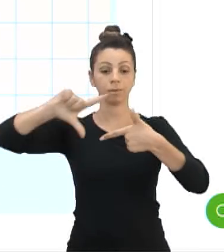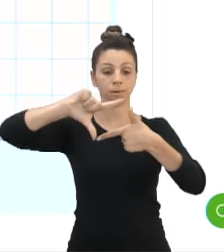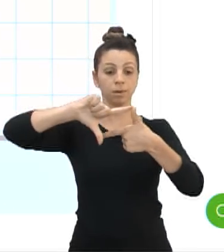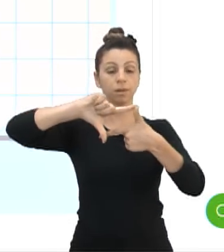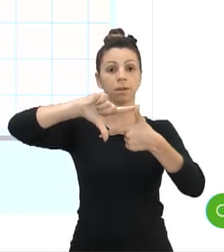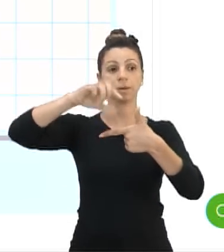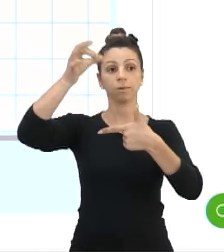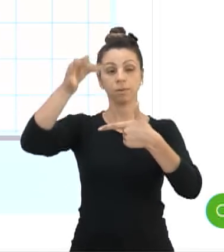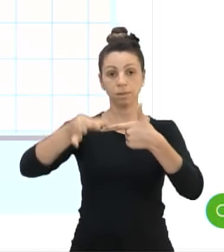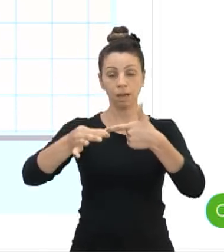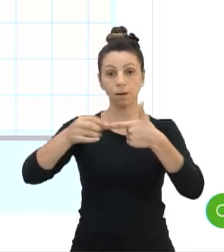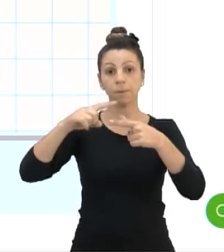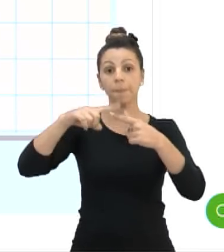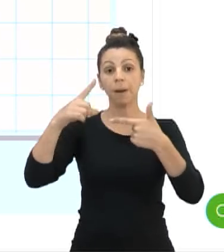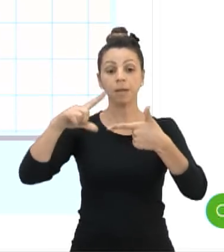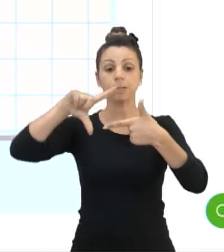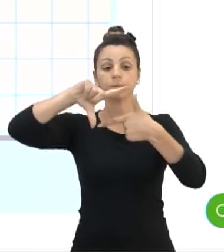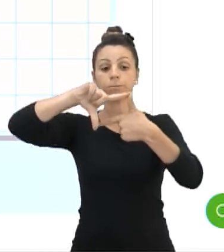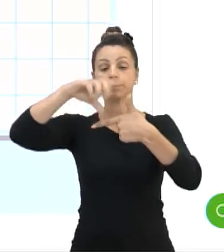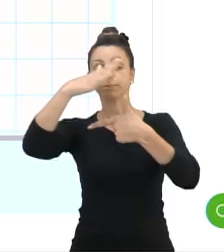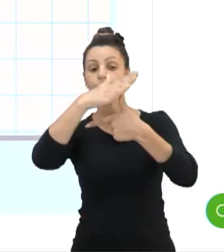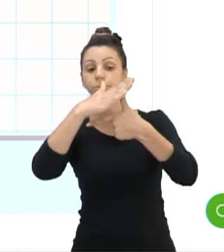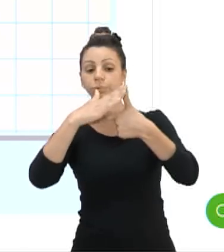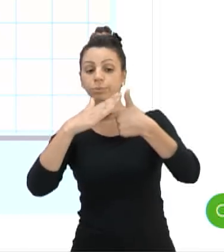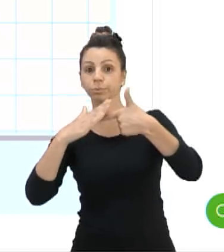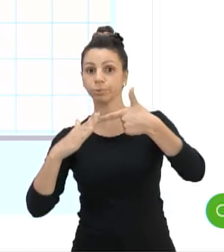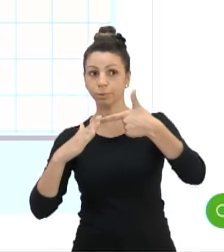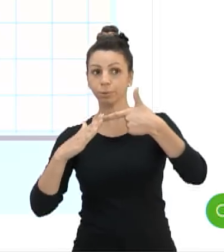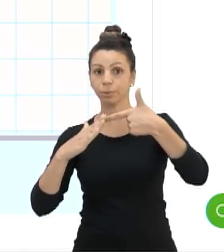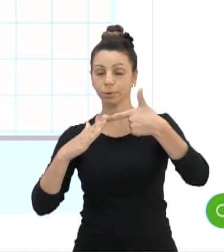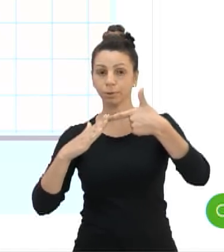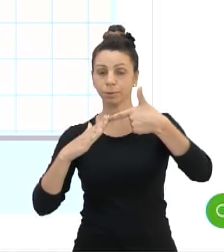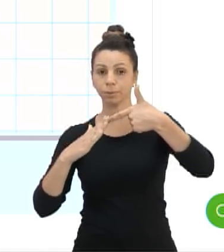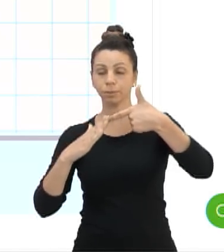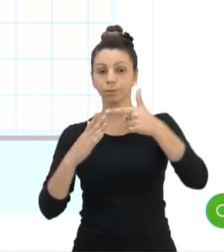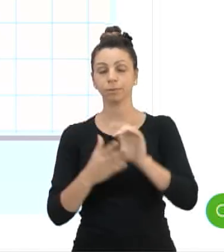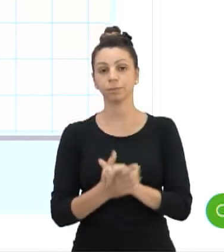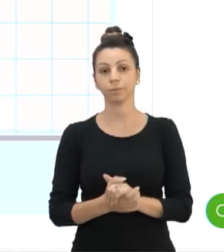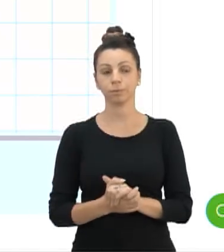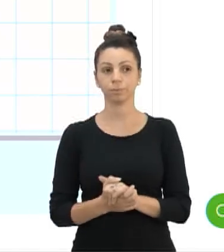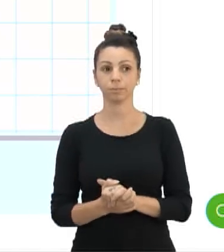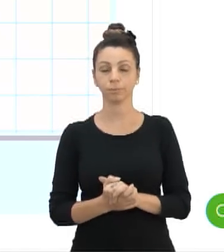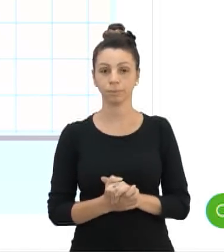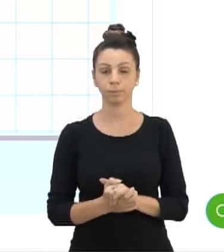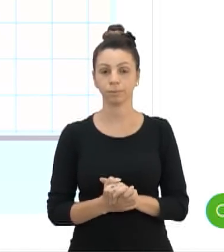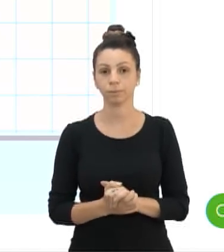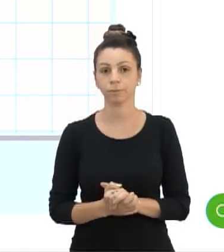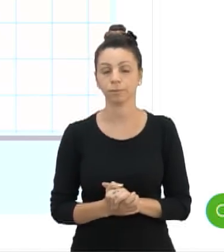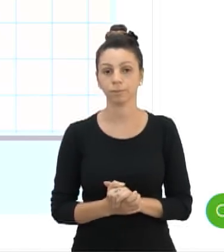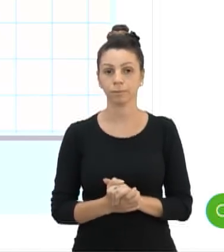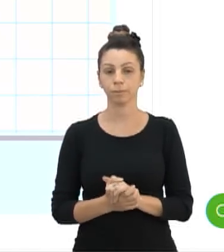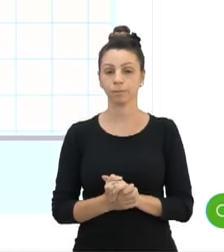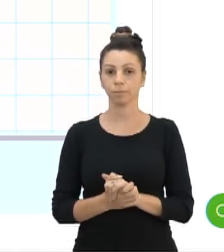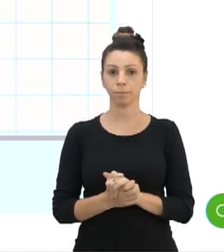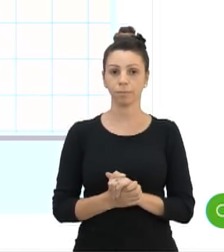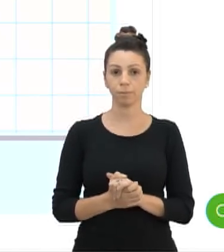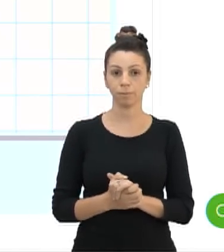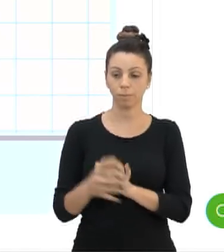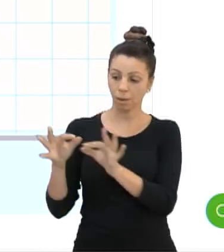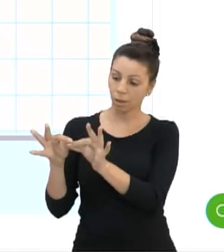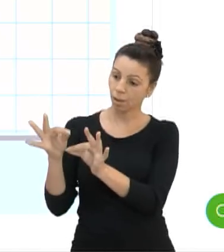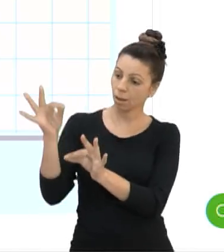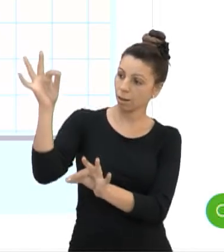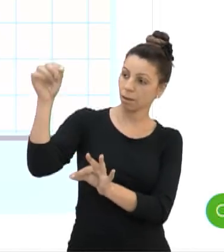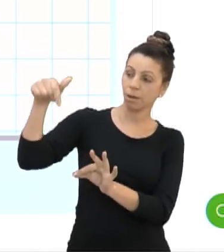ela está cortada no meio numa diagonal. Se ela fosse uma figura inteira com esses 7 quadradinhos de altura